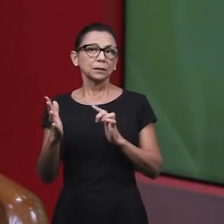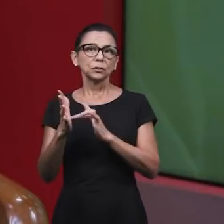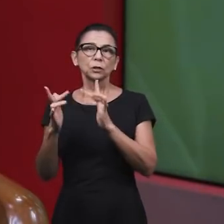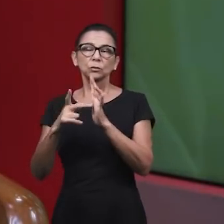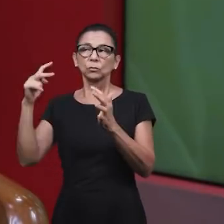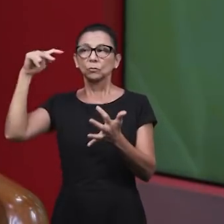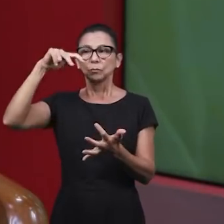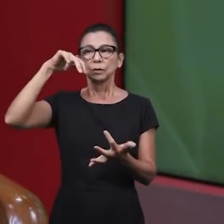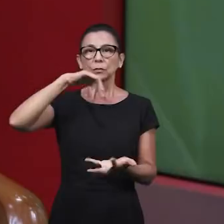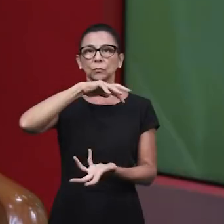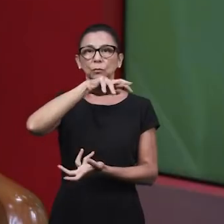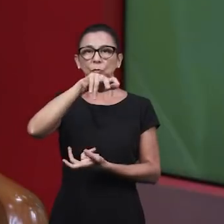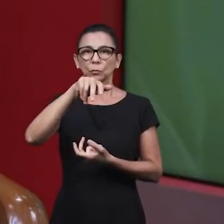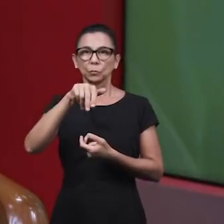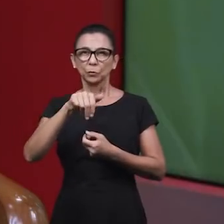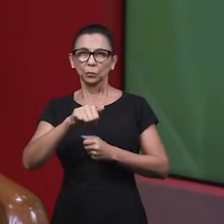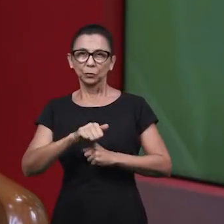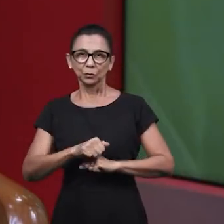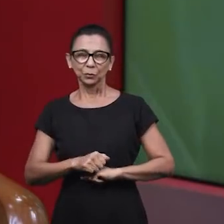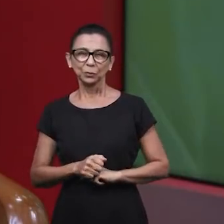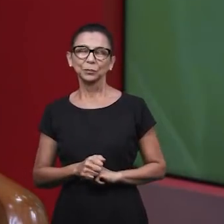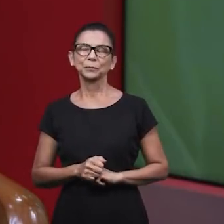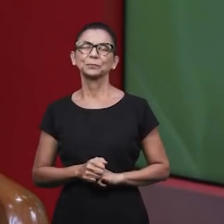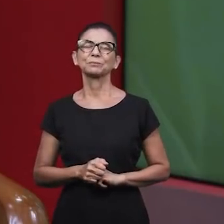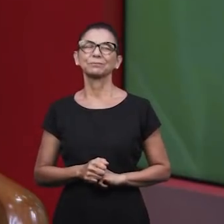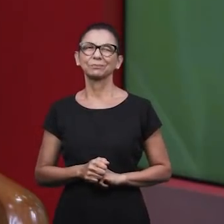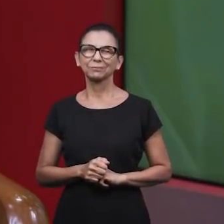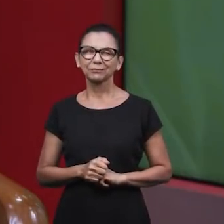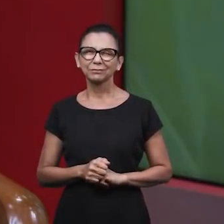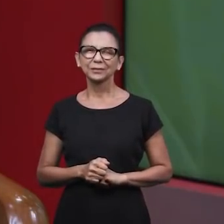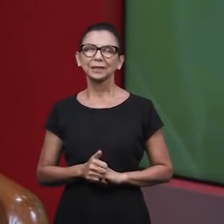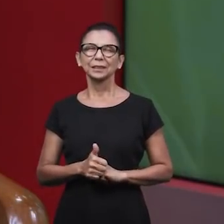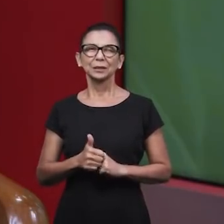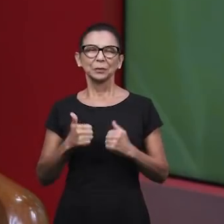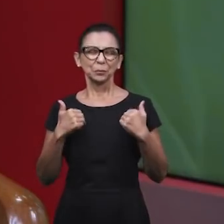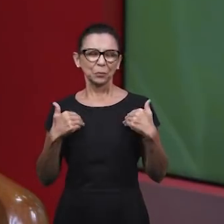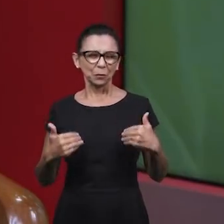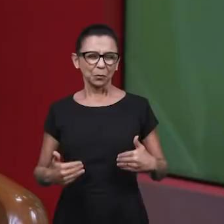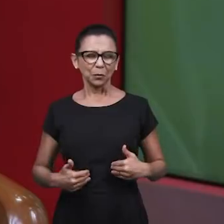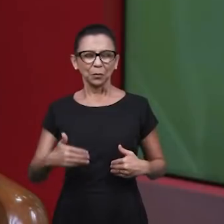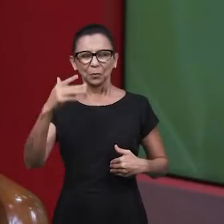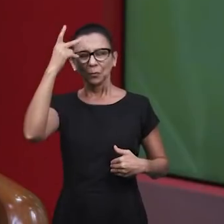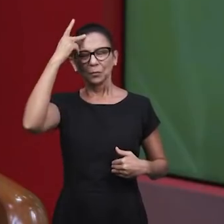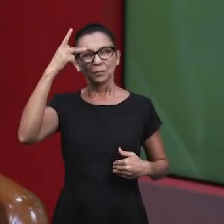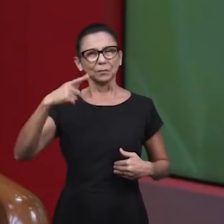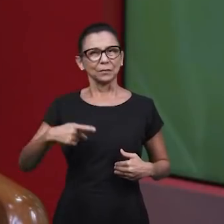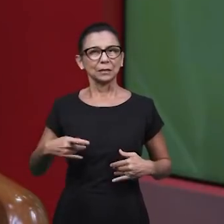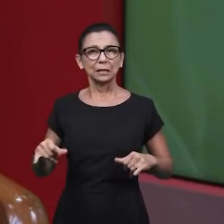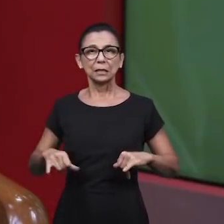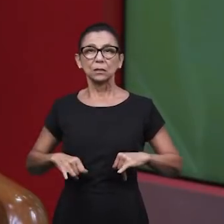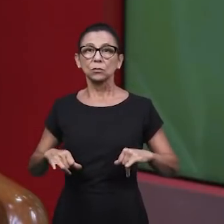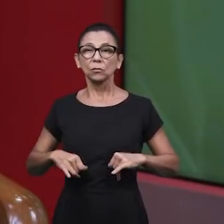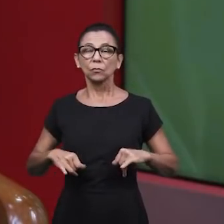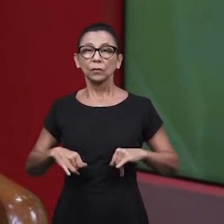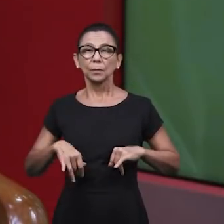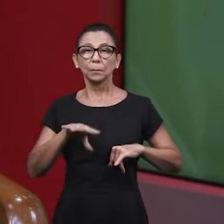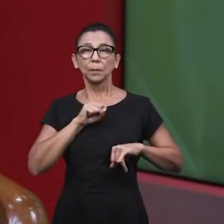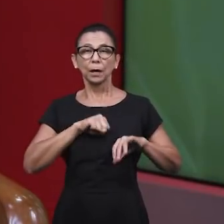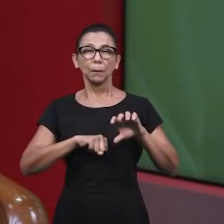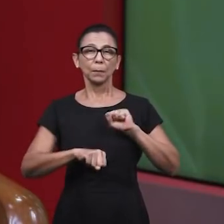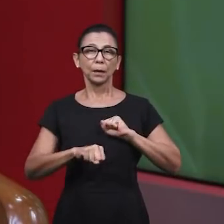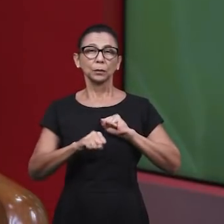sujeitando-se a estar num corpo de carne e osso e sofrer, como você já falou, todas as